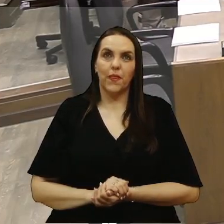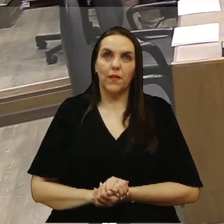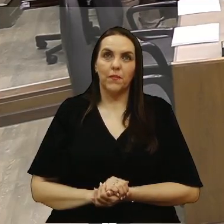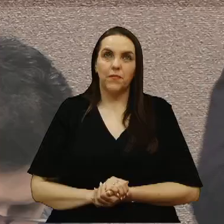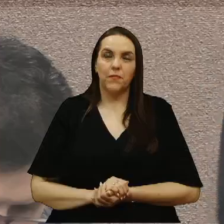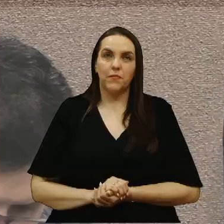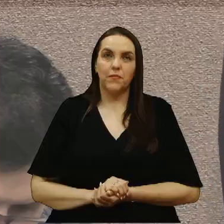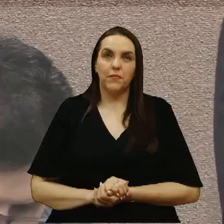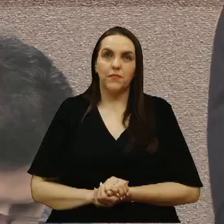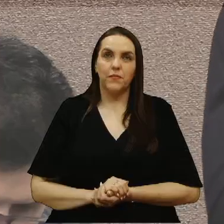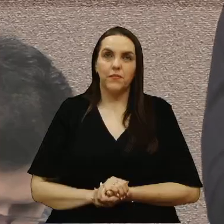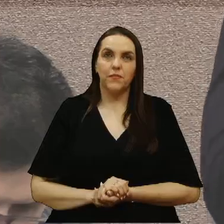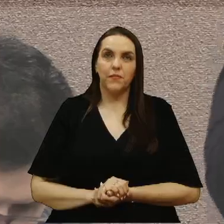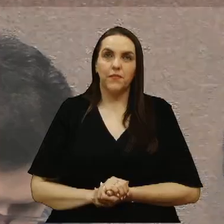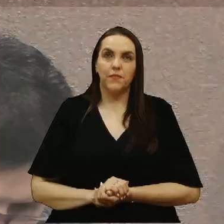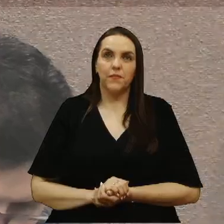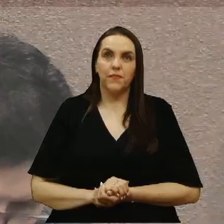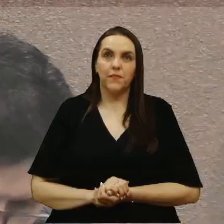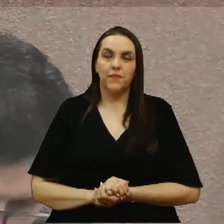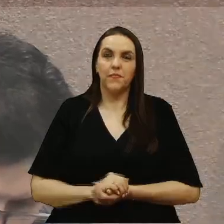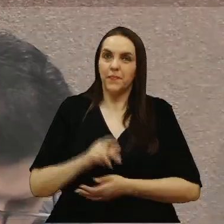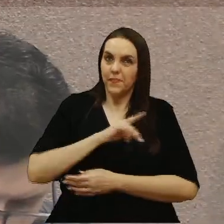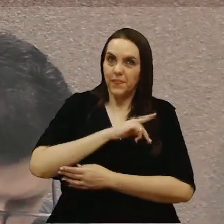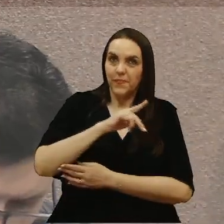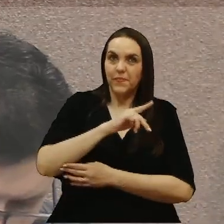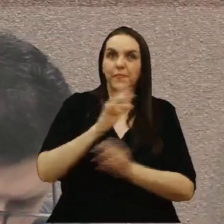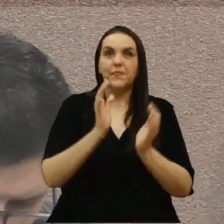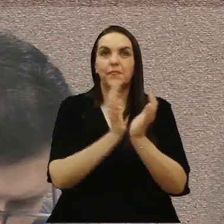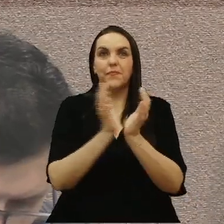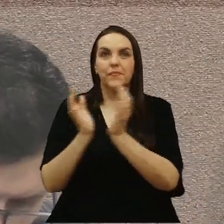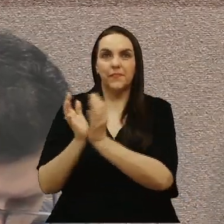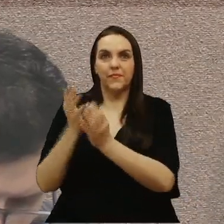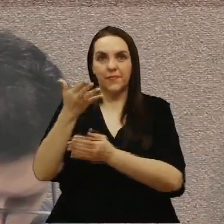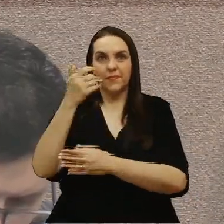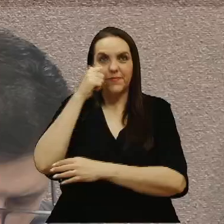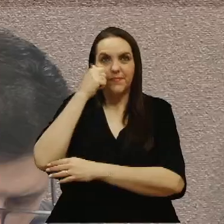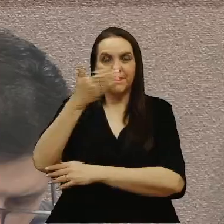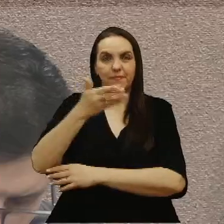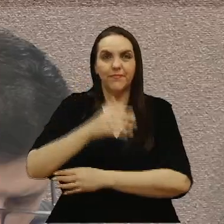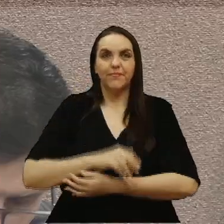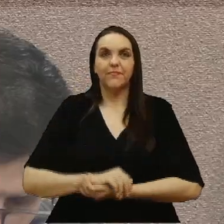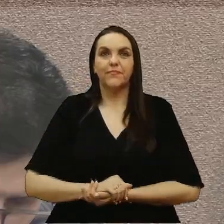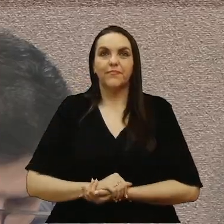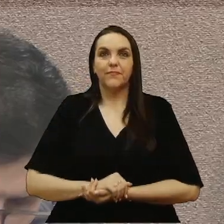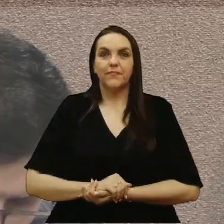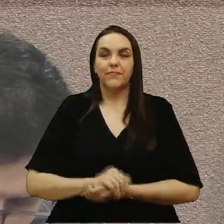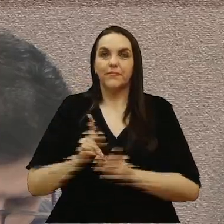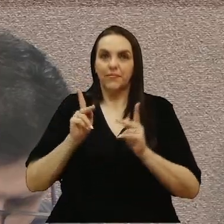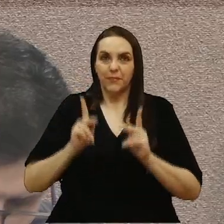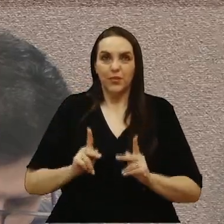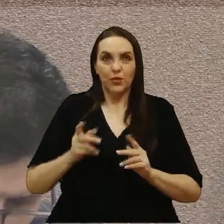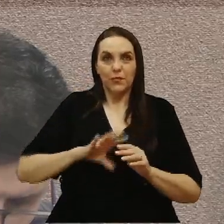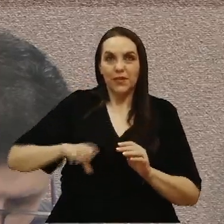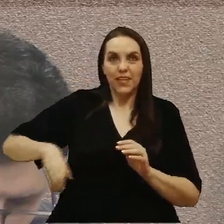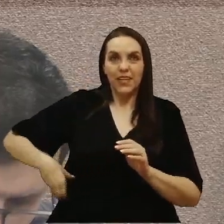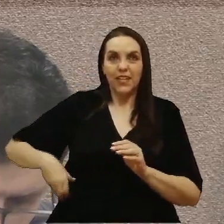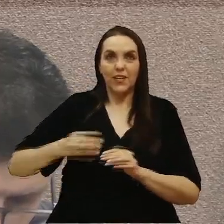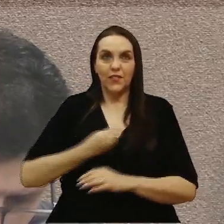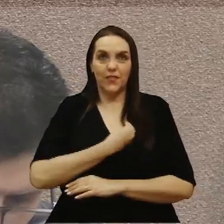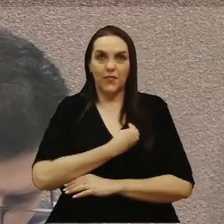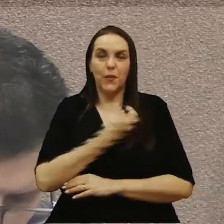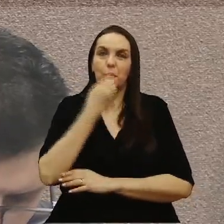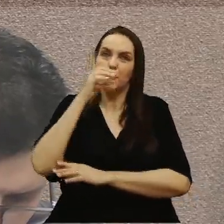Senhor presidente, nobres colegas aqui presentes, pessoal do Rim Viver que está aqui presente, meu bom